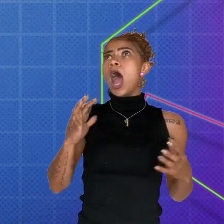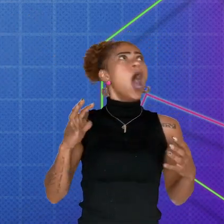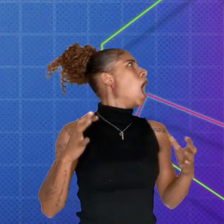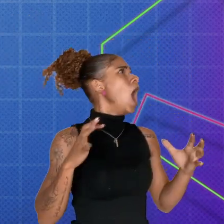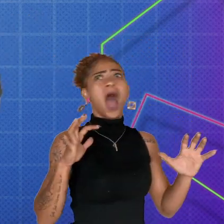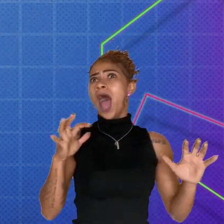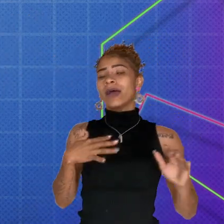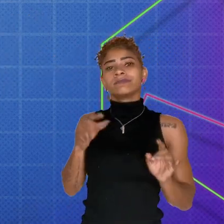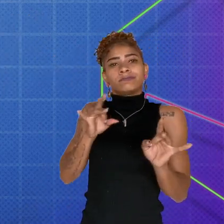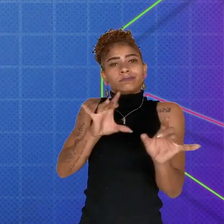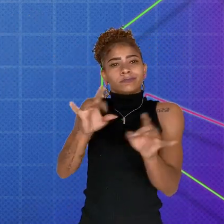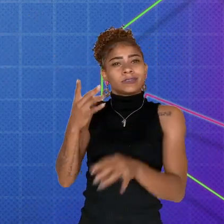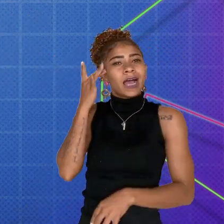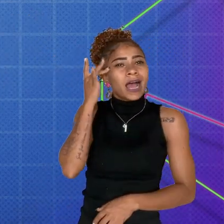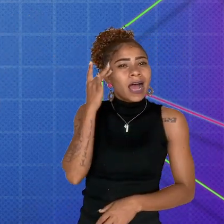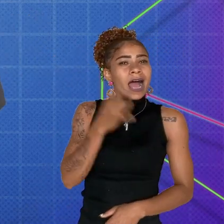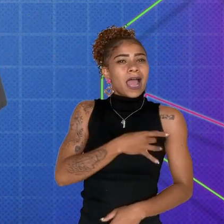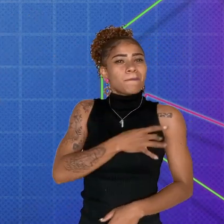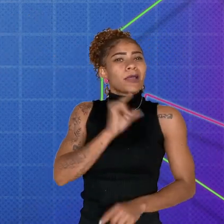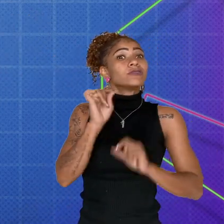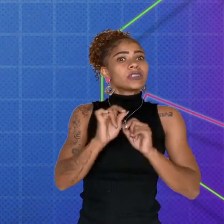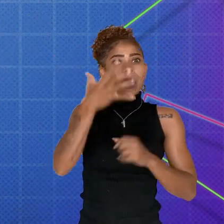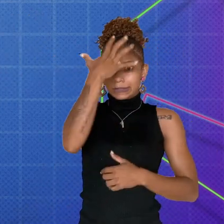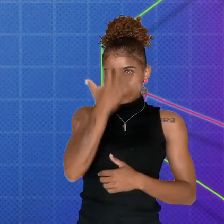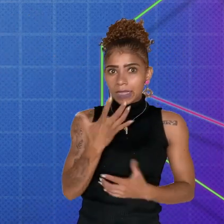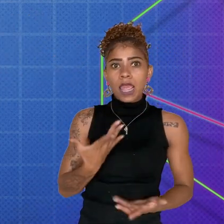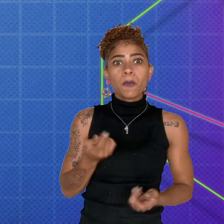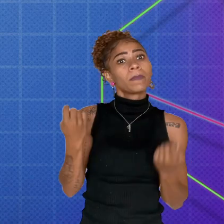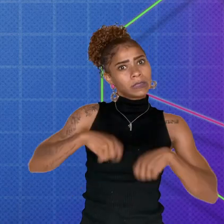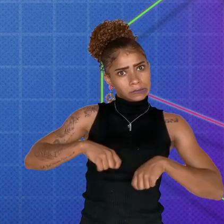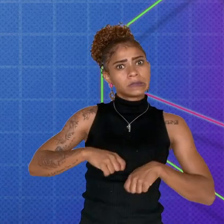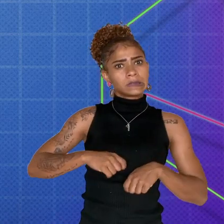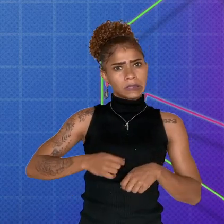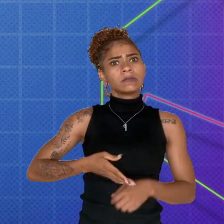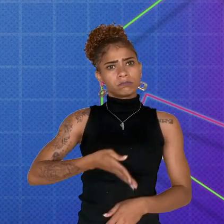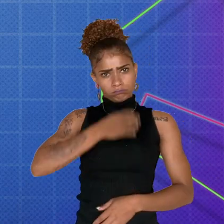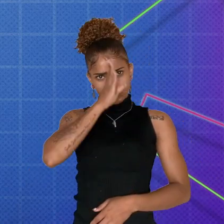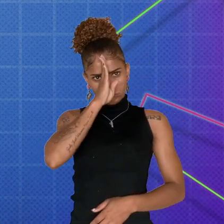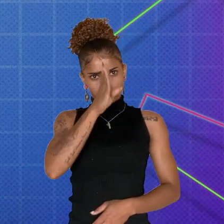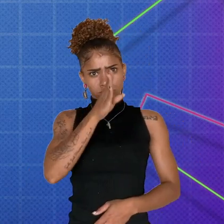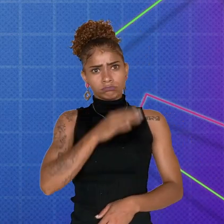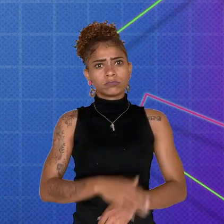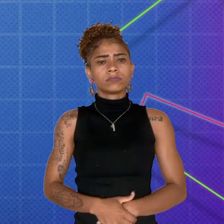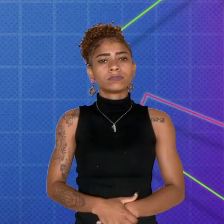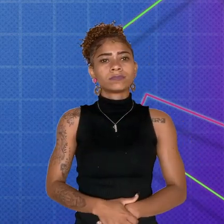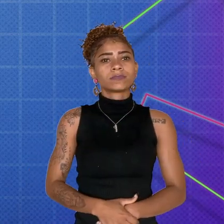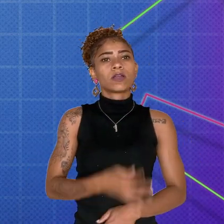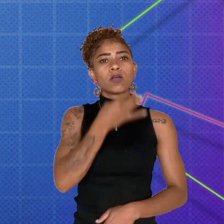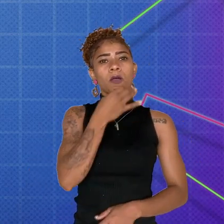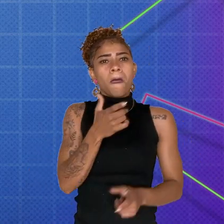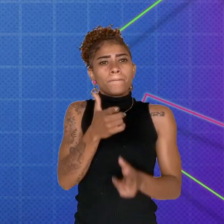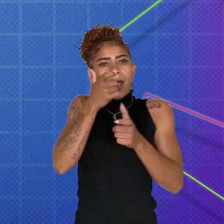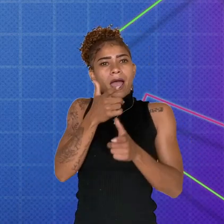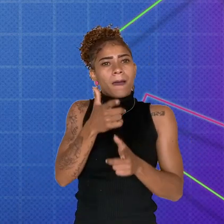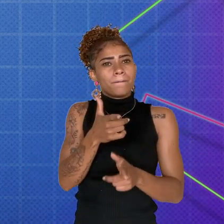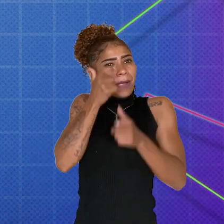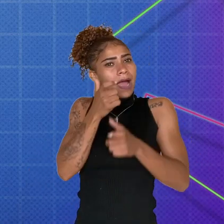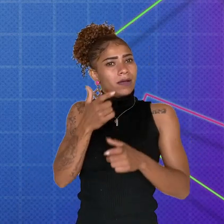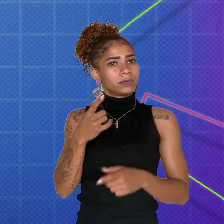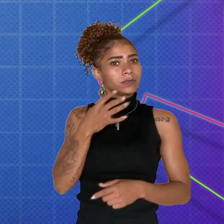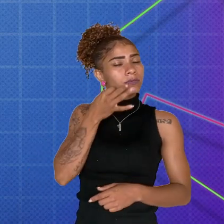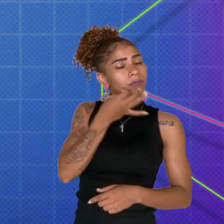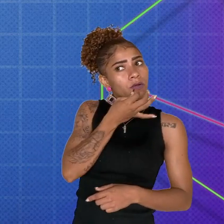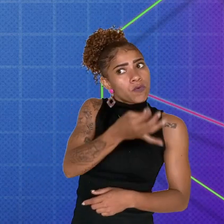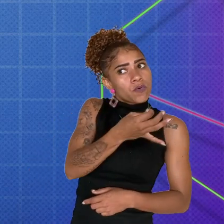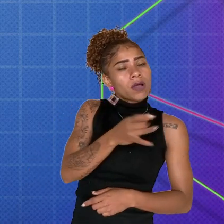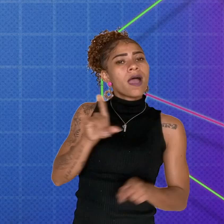caos e desespero, transmitindo a ideia de que a situação é séria e deve ser levada a sério. Sons de tiros. Os sons